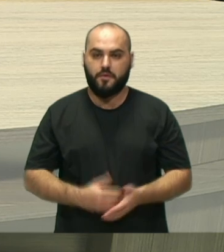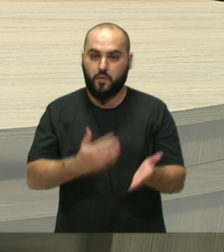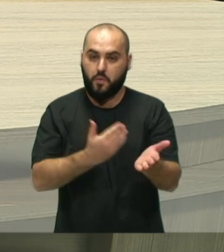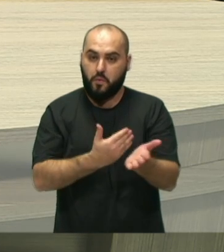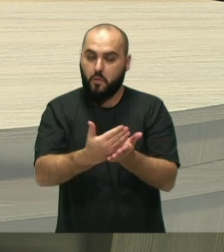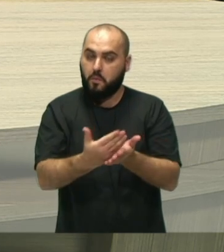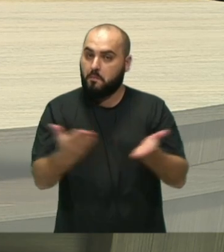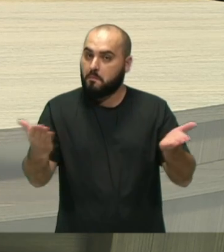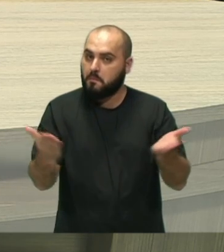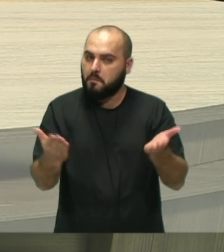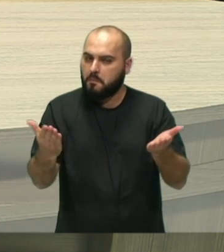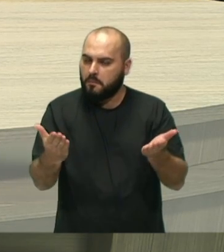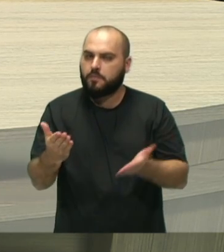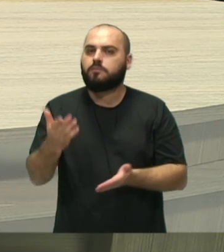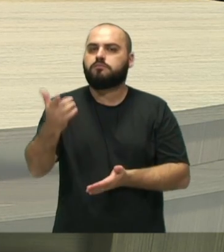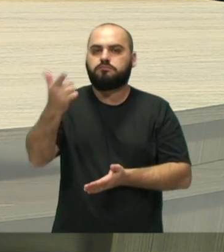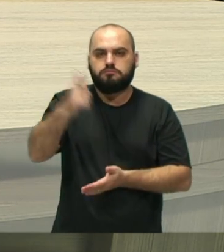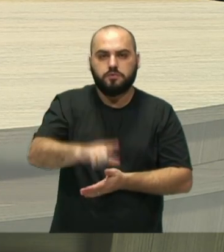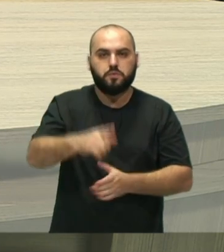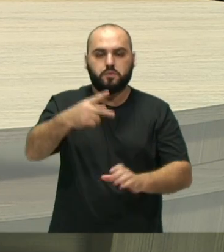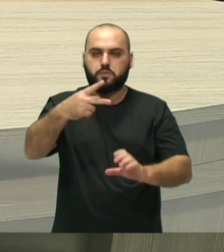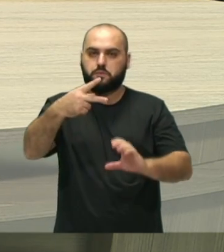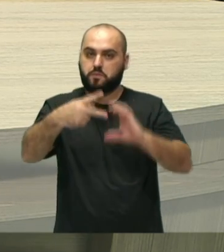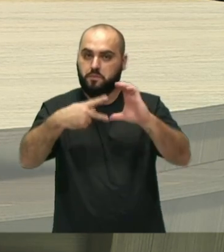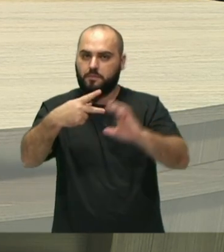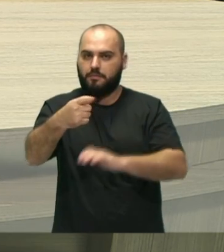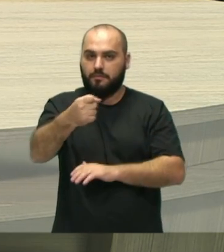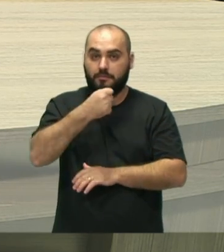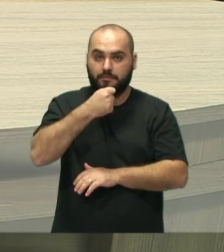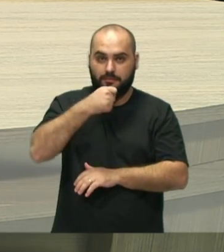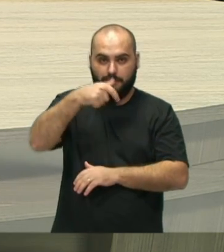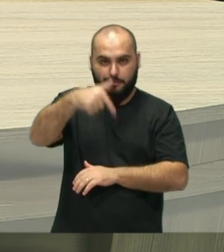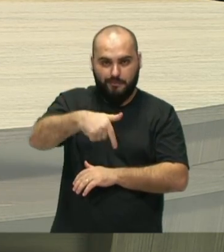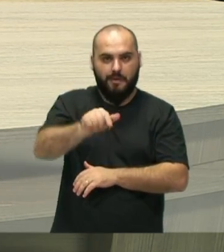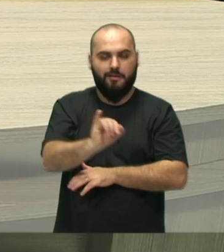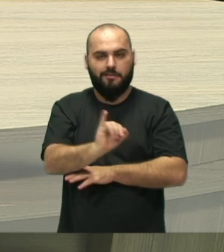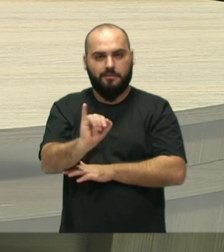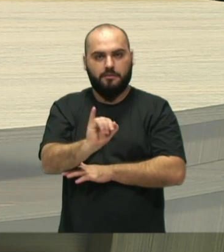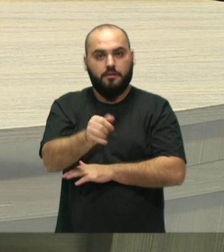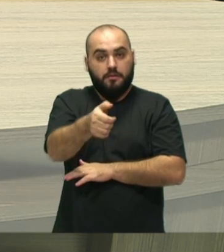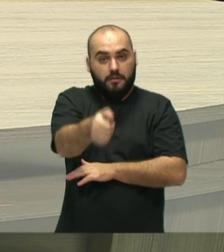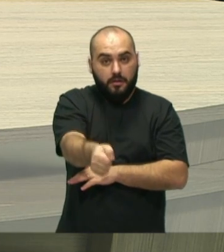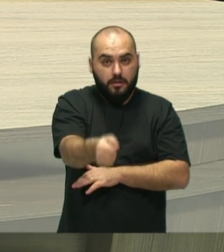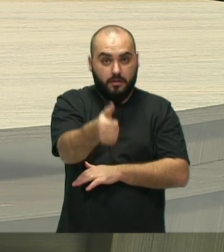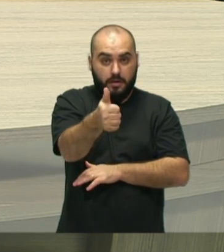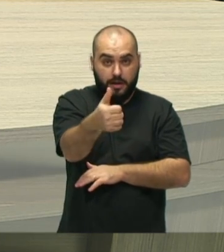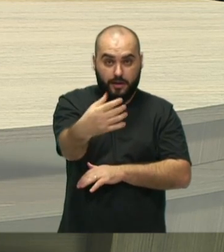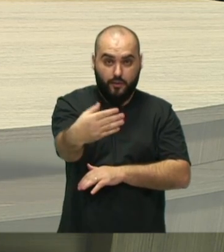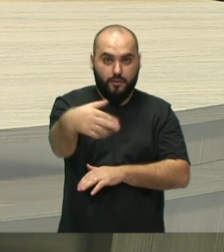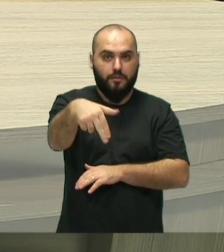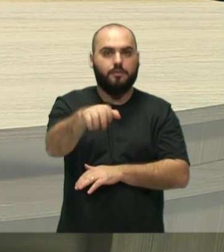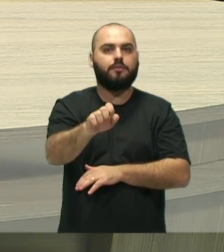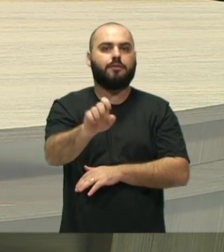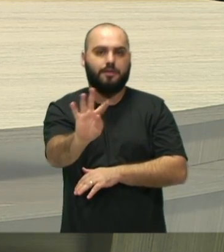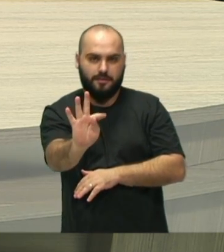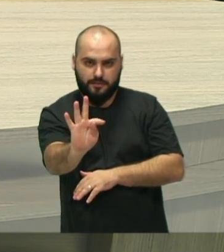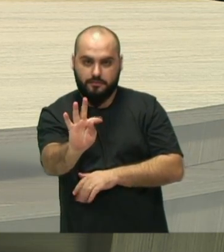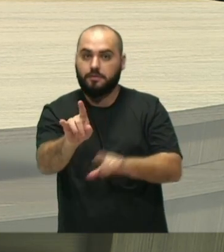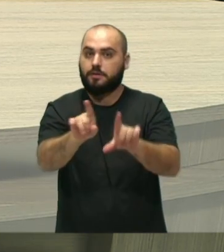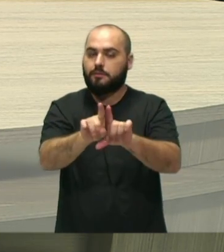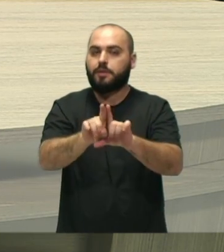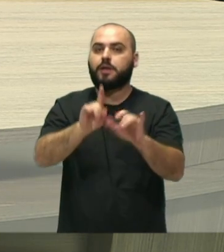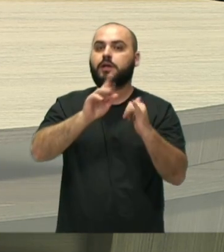Começamos agora mais um Câmara Aberta pela TV Câmara de Itajaí, no canal 14 da NET e também pelo YouTube da Câmara